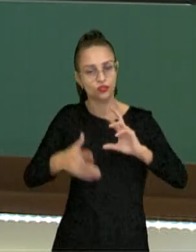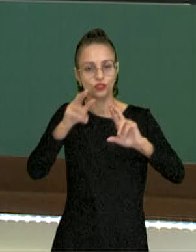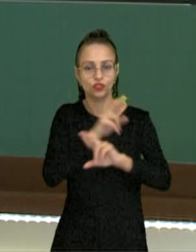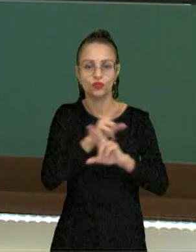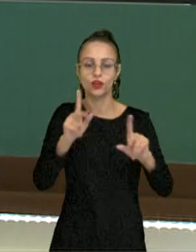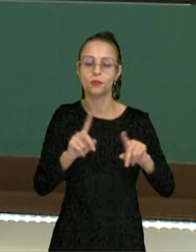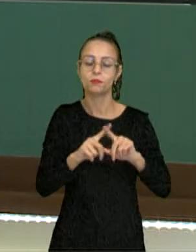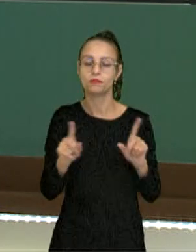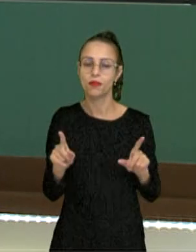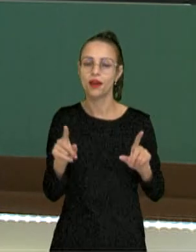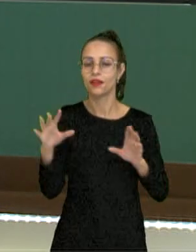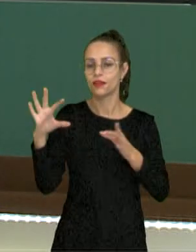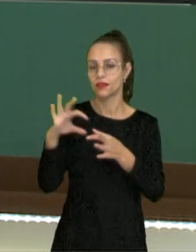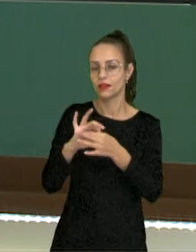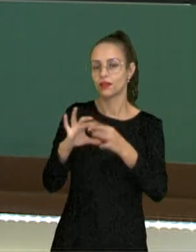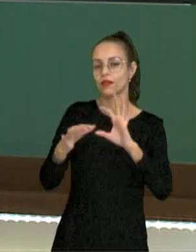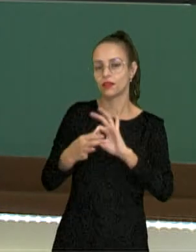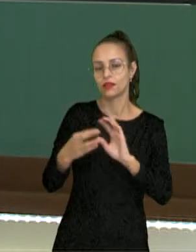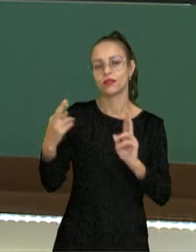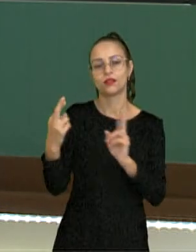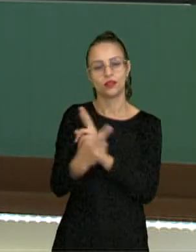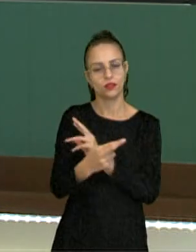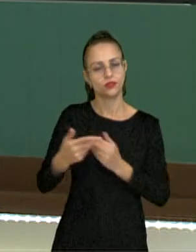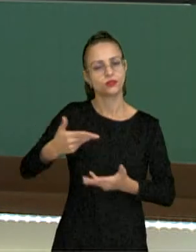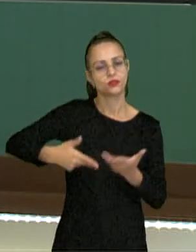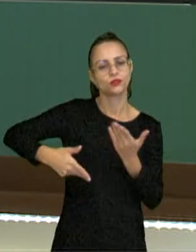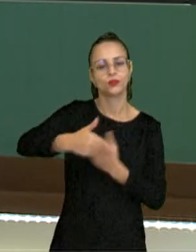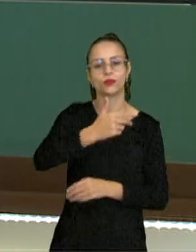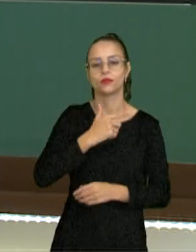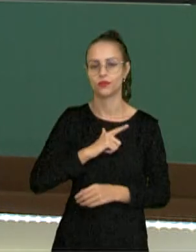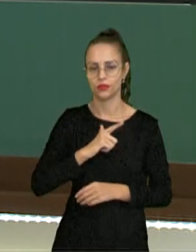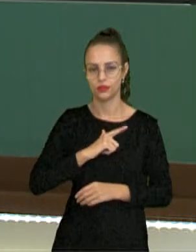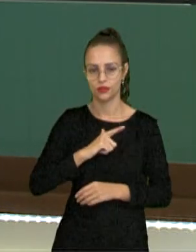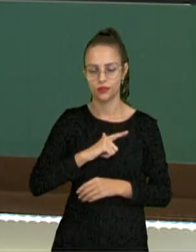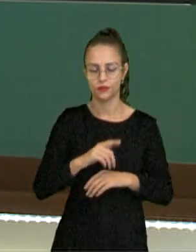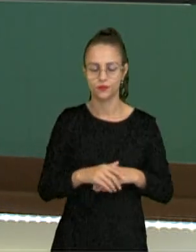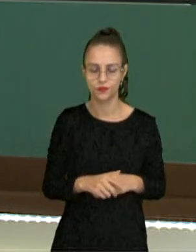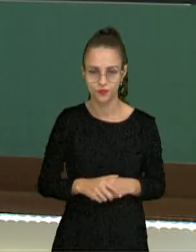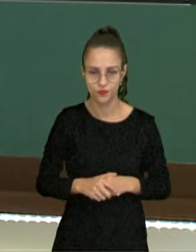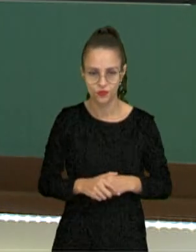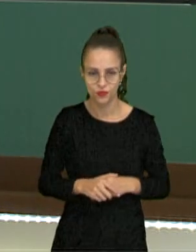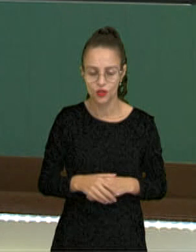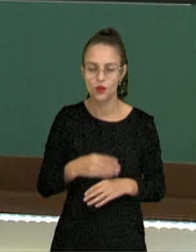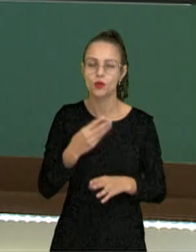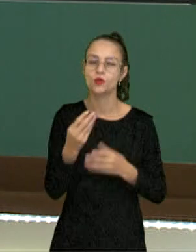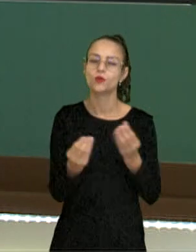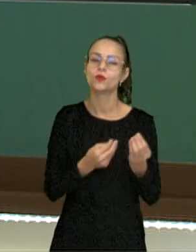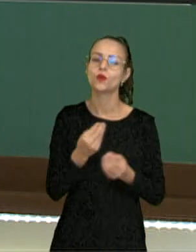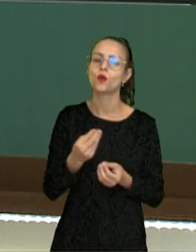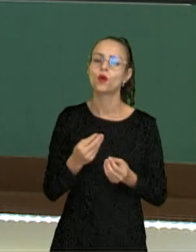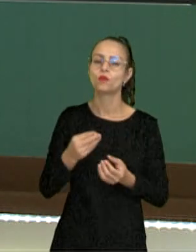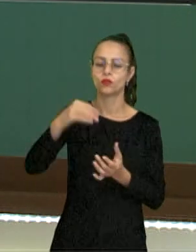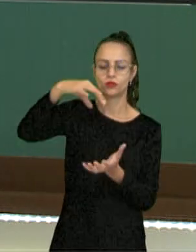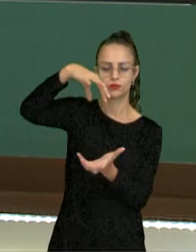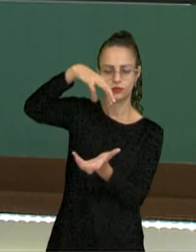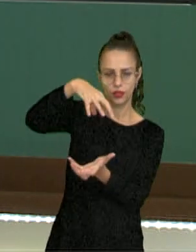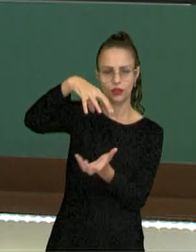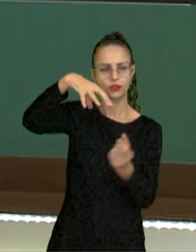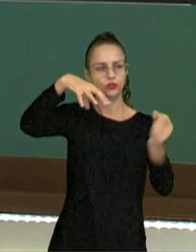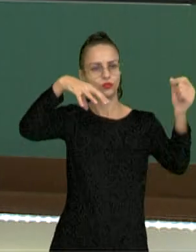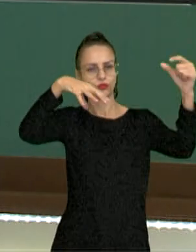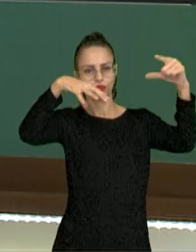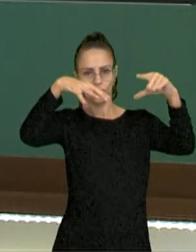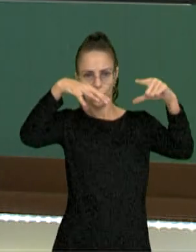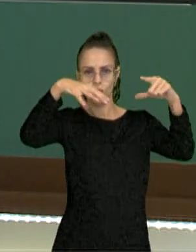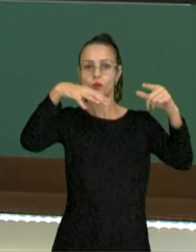mas se interrelacionam, estão ligadas entre si. A forma como o Sol aquece a Terra, por exemplo, é